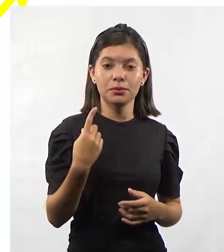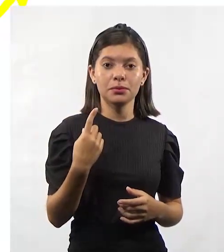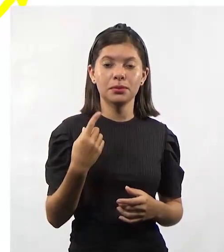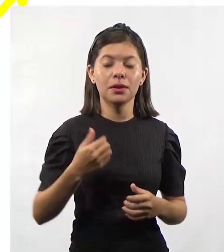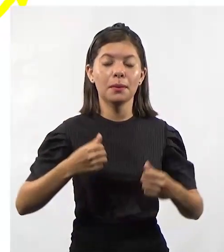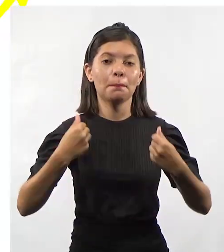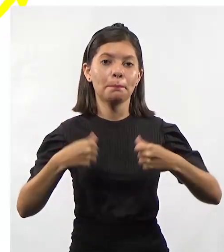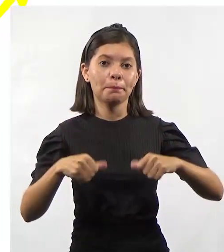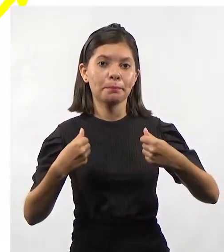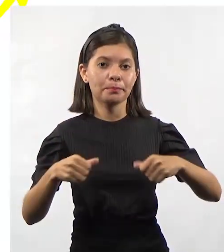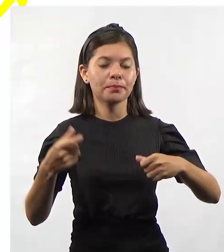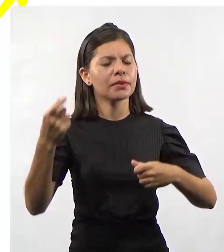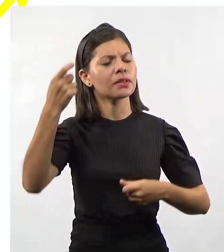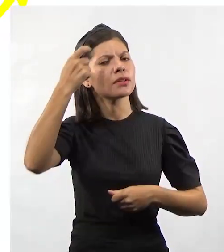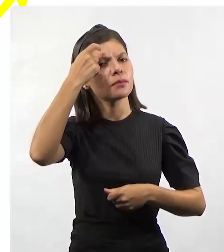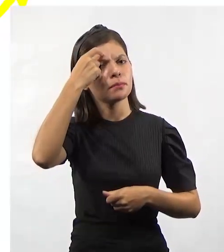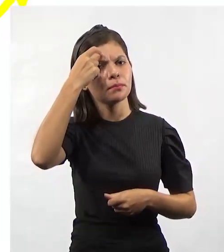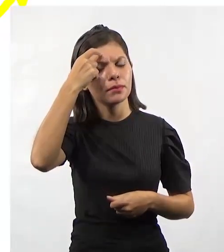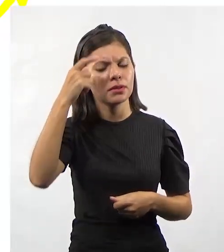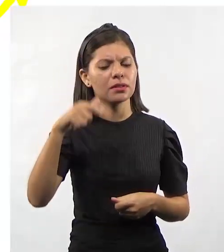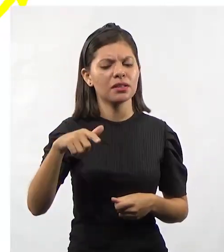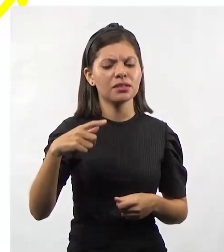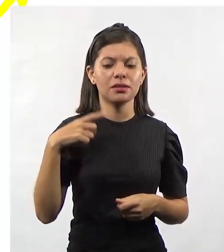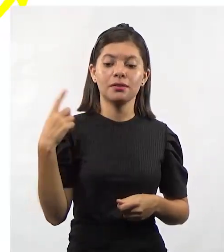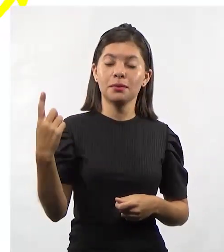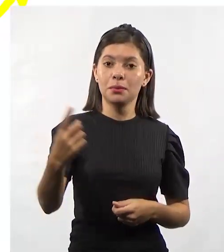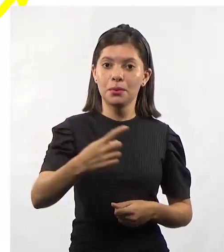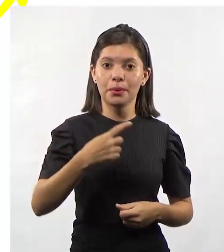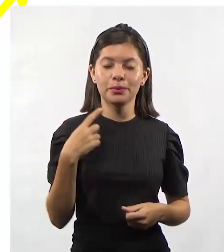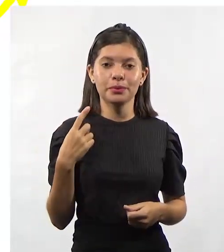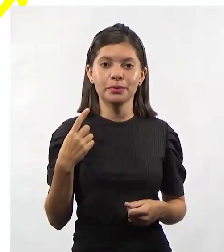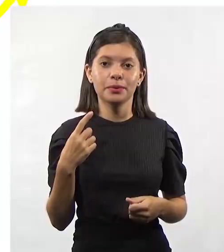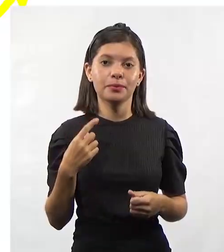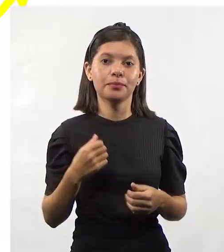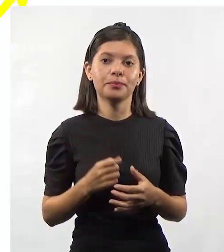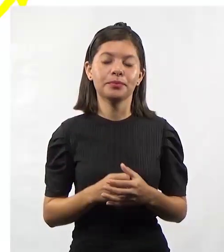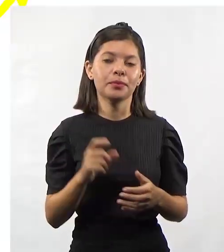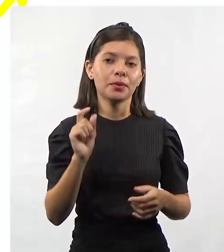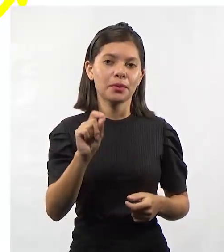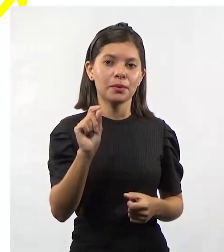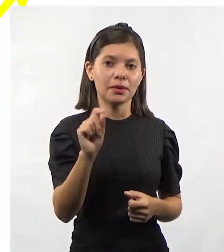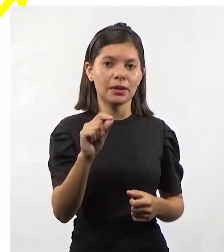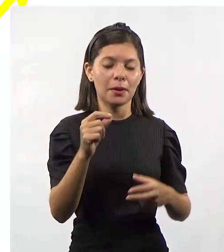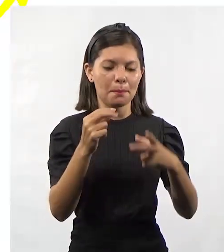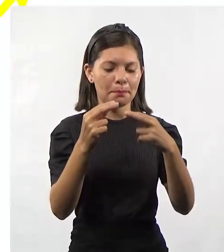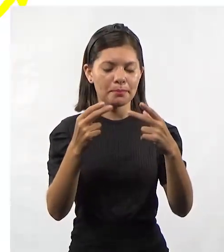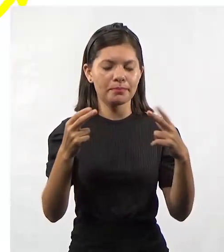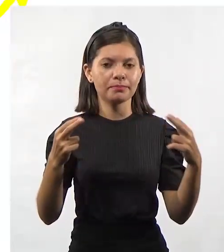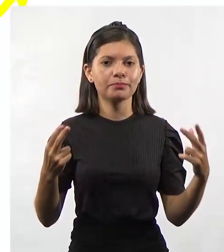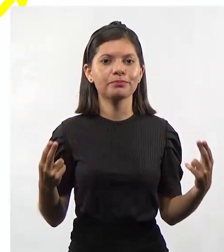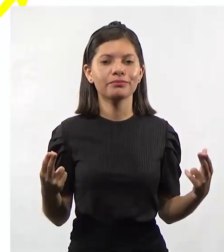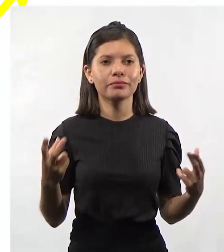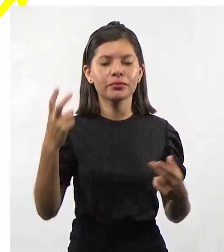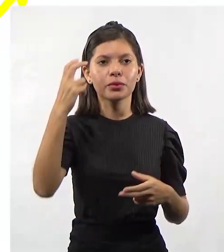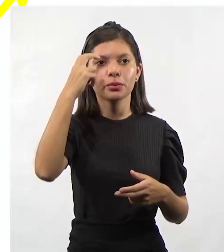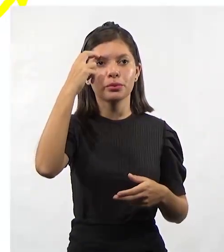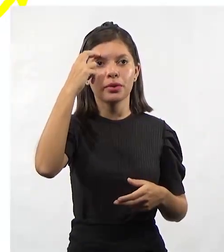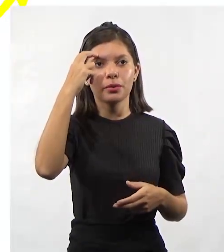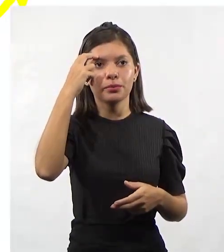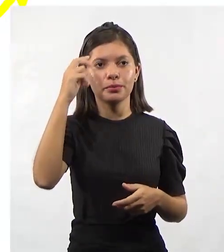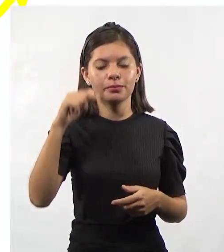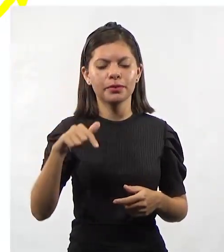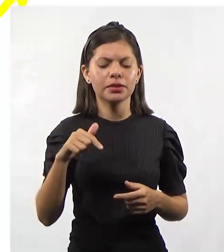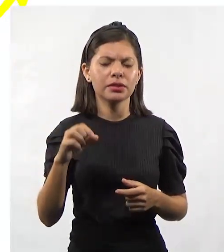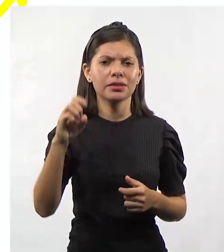precisa estar ciente de que esse todos, né, representa uma diversidade cultural.